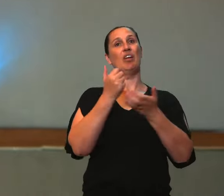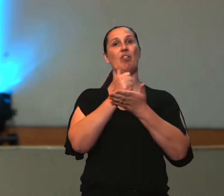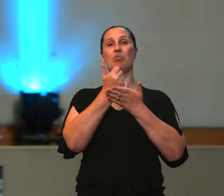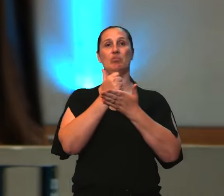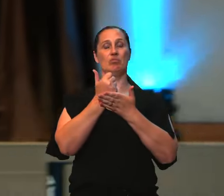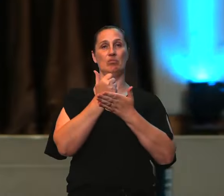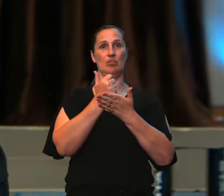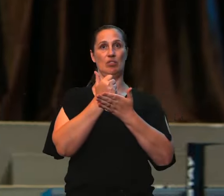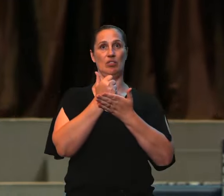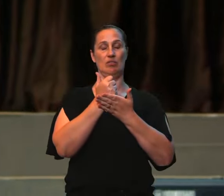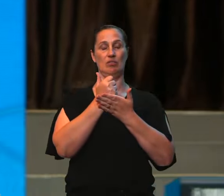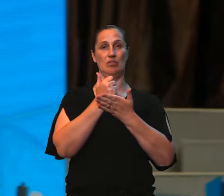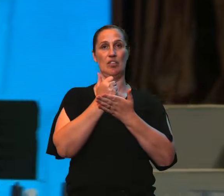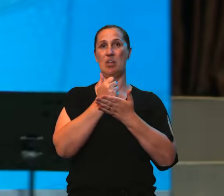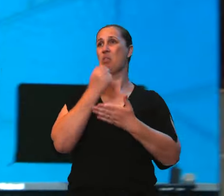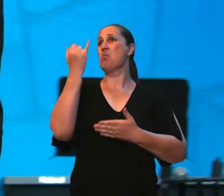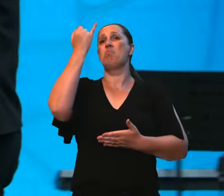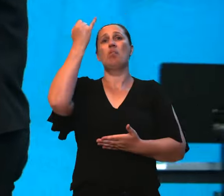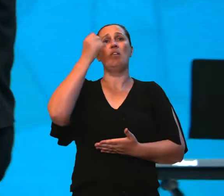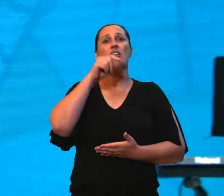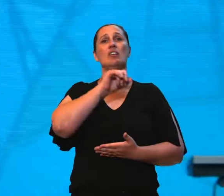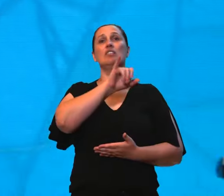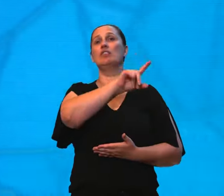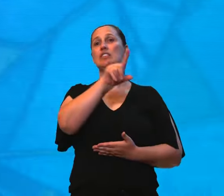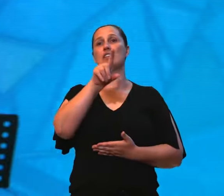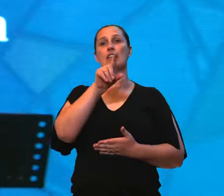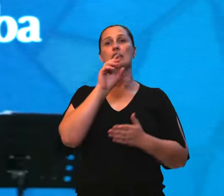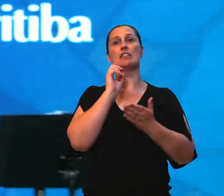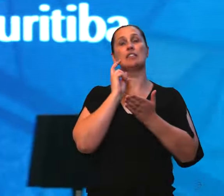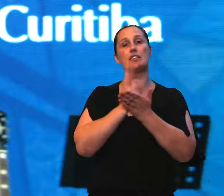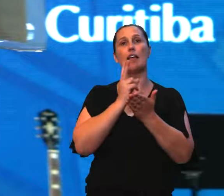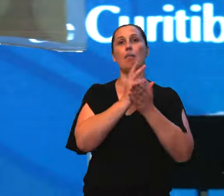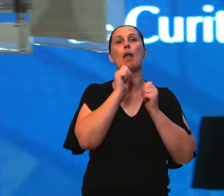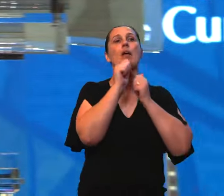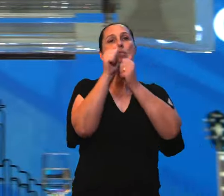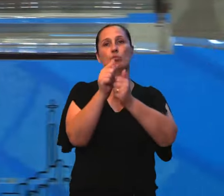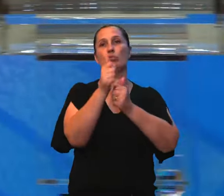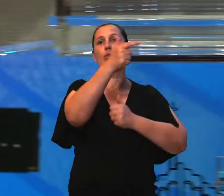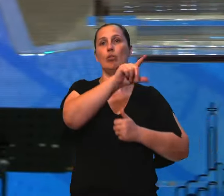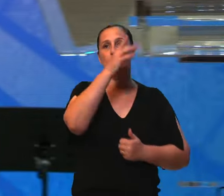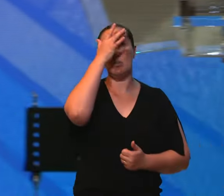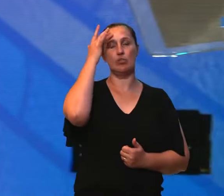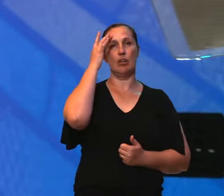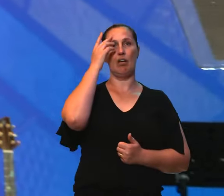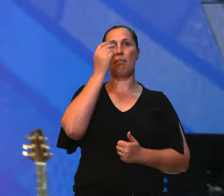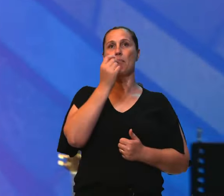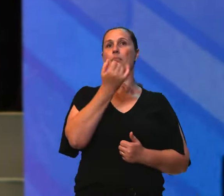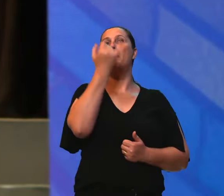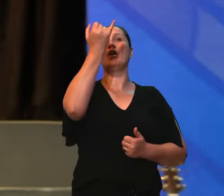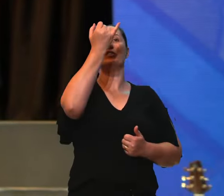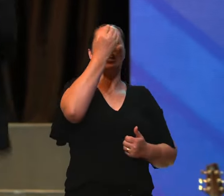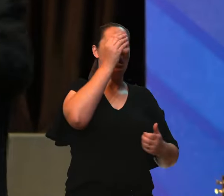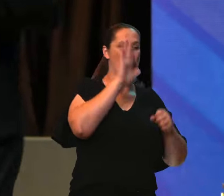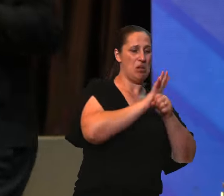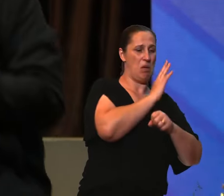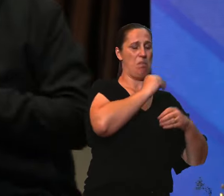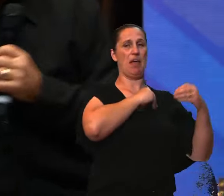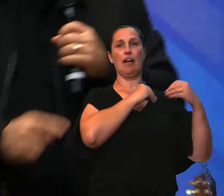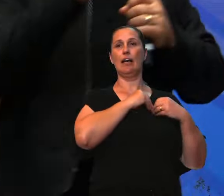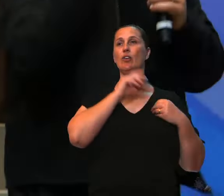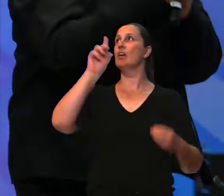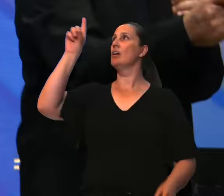direcionado por A ou B não importa se você sempre foi conduzido por outros não importa se você está morto nos seus delitos e pecados Ele